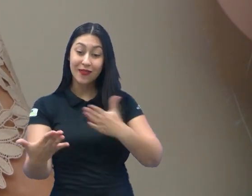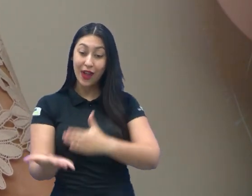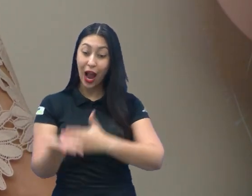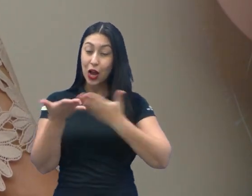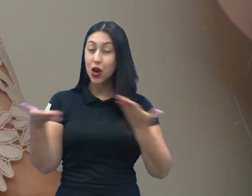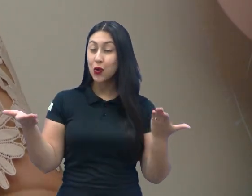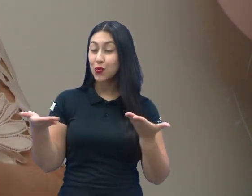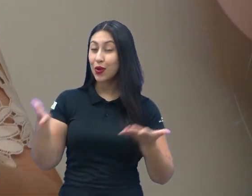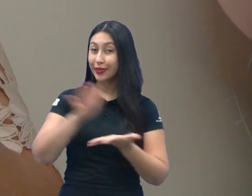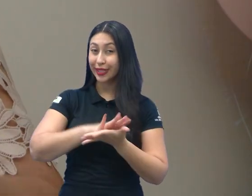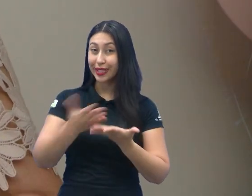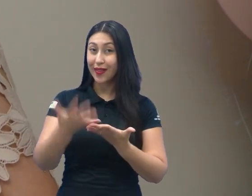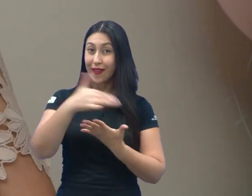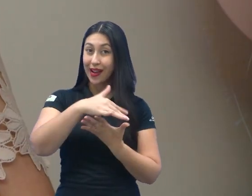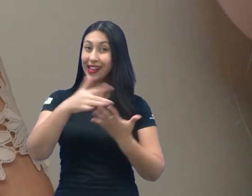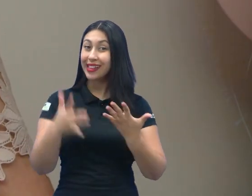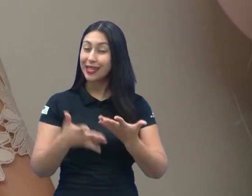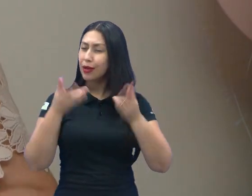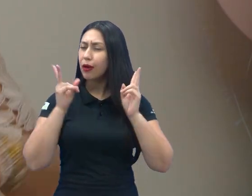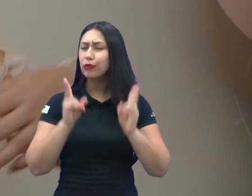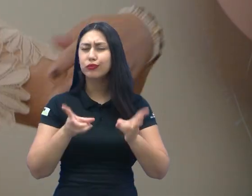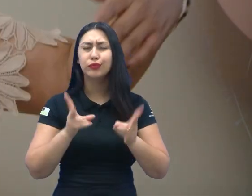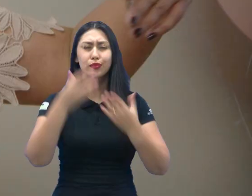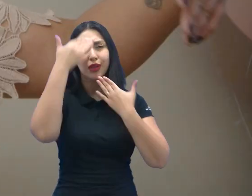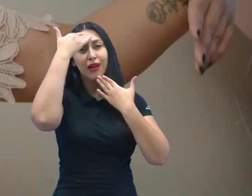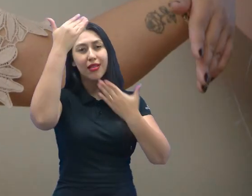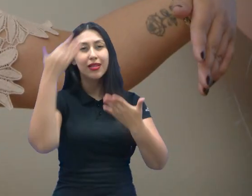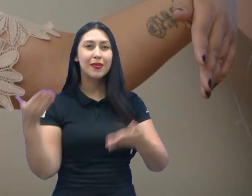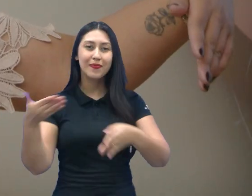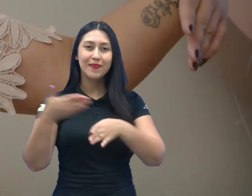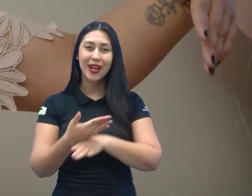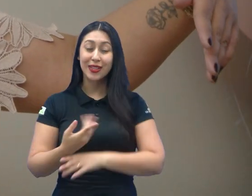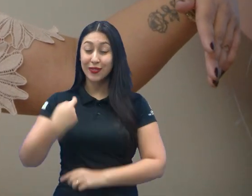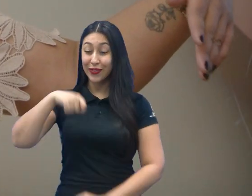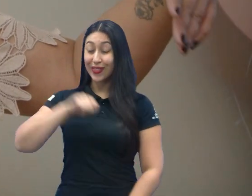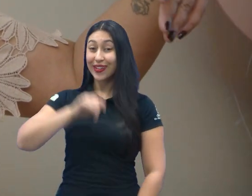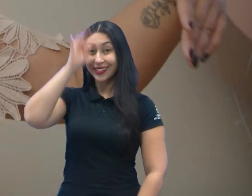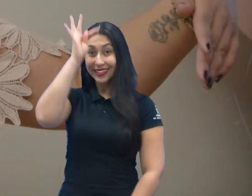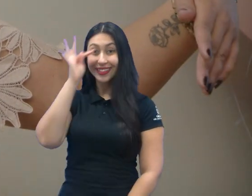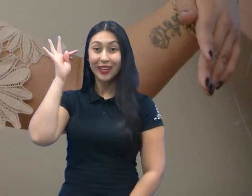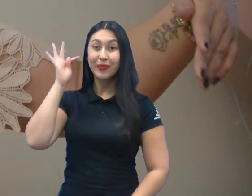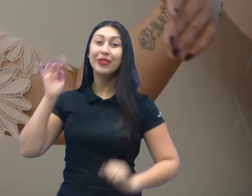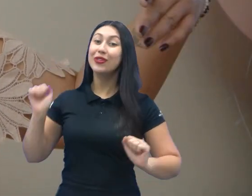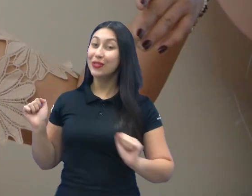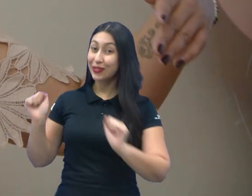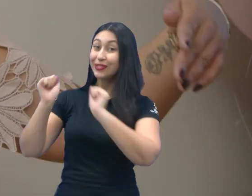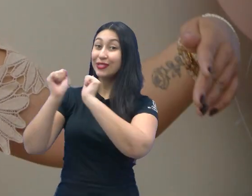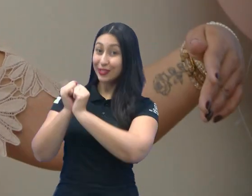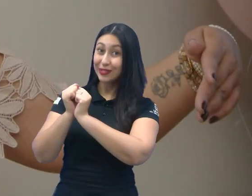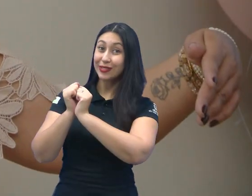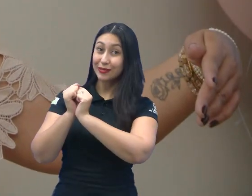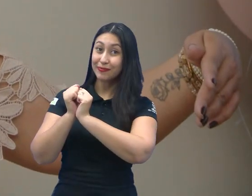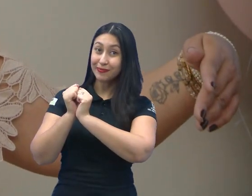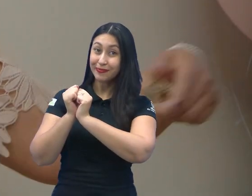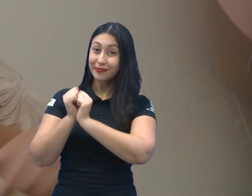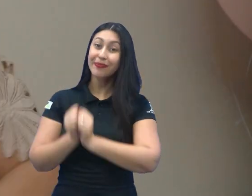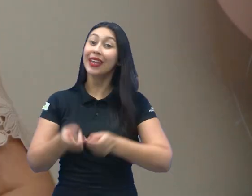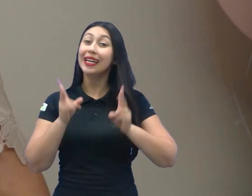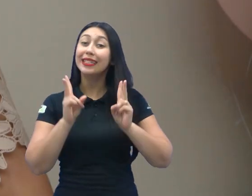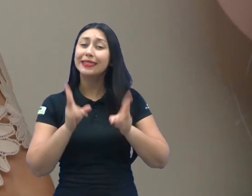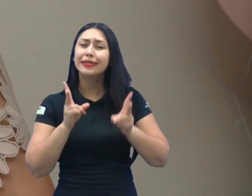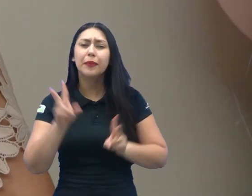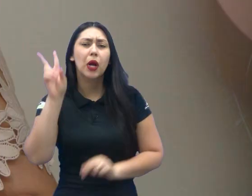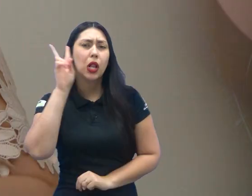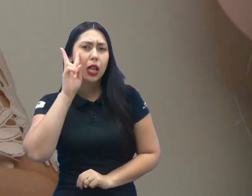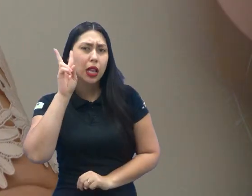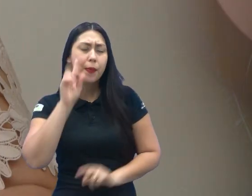tradução em Libras, eu agradeço sempre a participação da Tamires Caetano, que tá aqui, ó, do meu ladinho. Eu sempre gosto de reforçar que